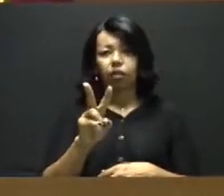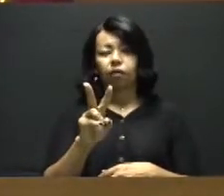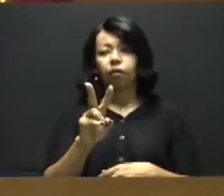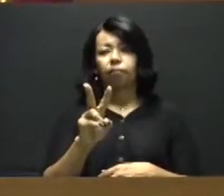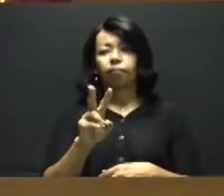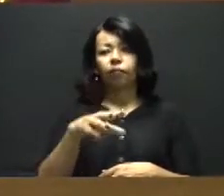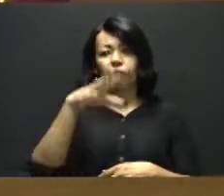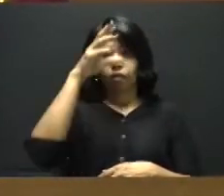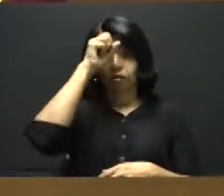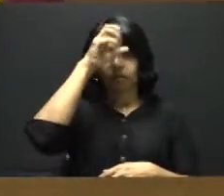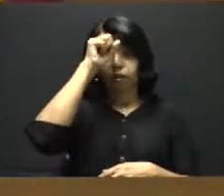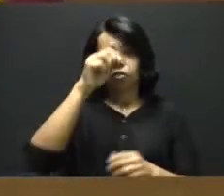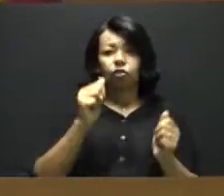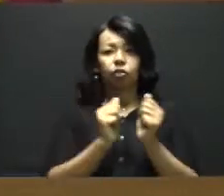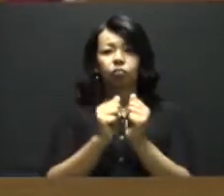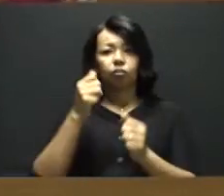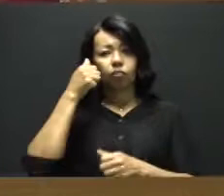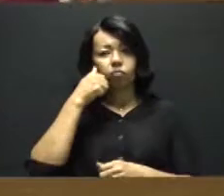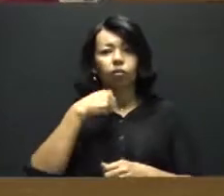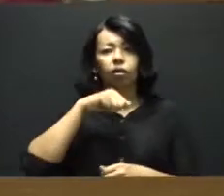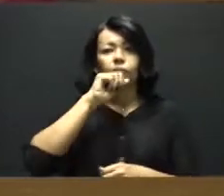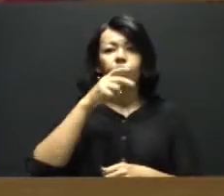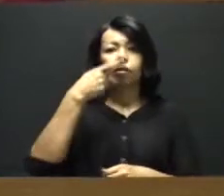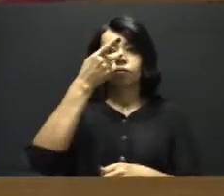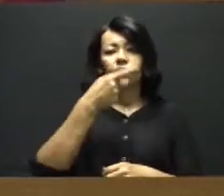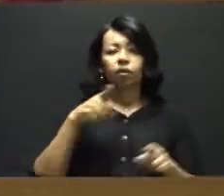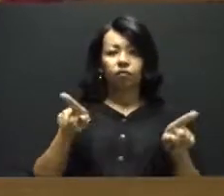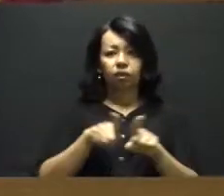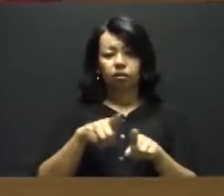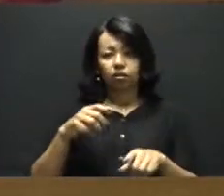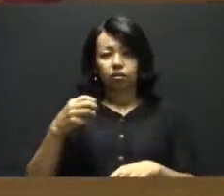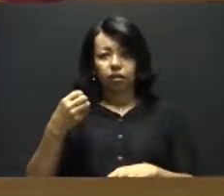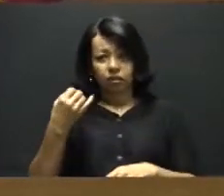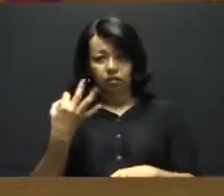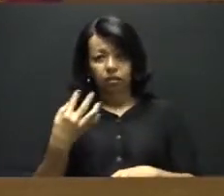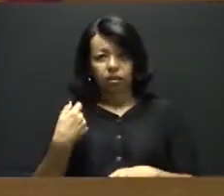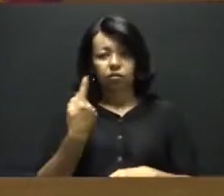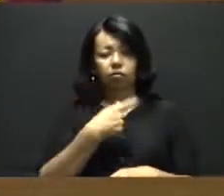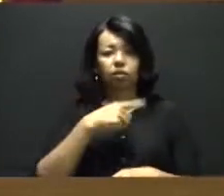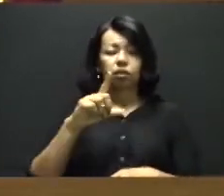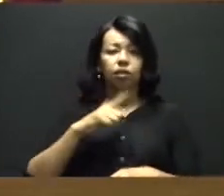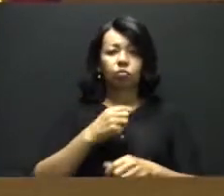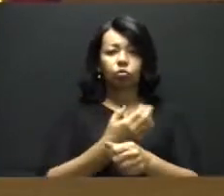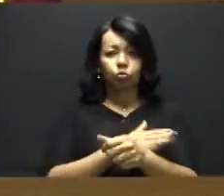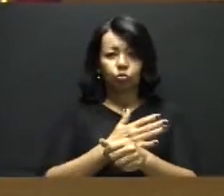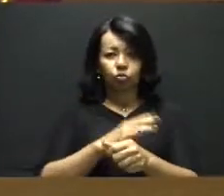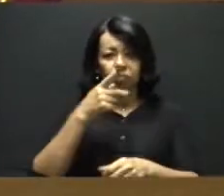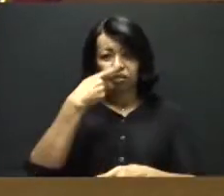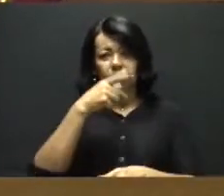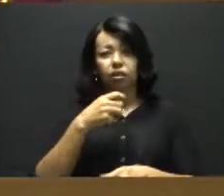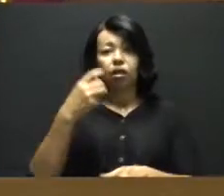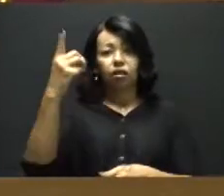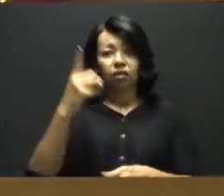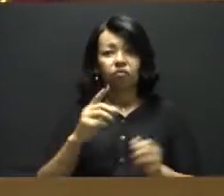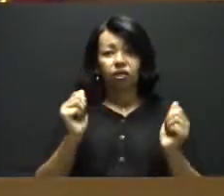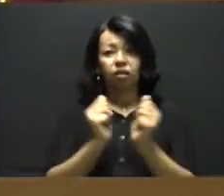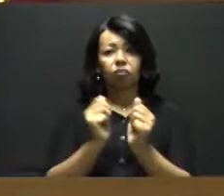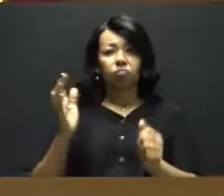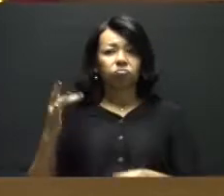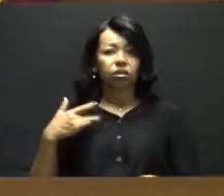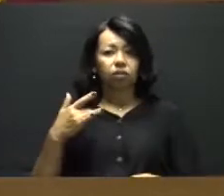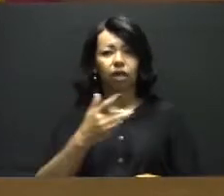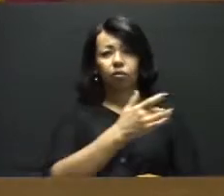eu aprendi com uma mãe que ela dizia assim às vezes nós temos o costume de dizer assim que venha com saúde